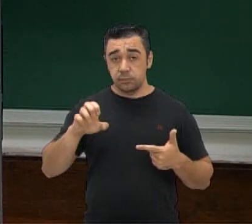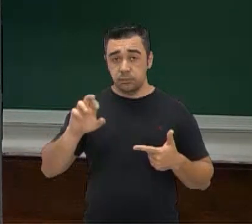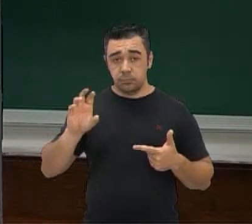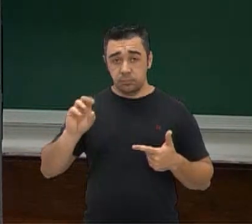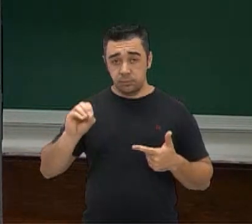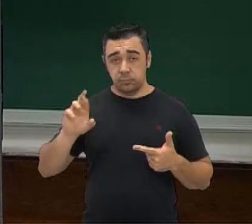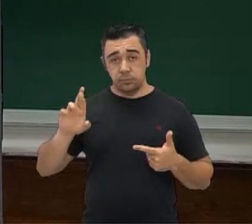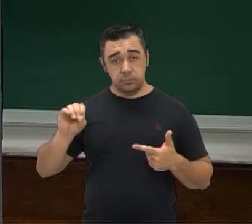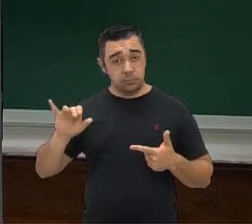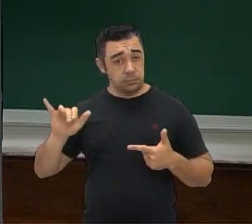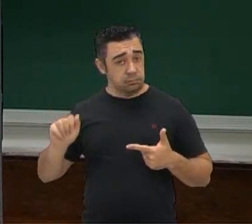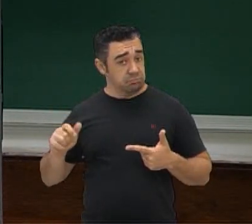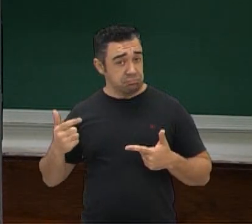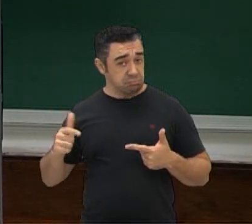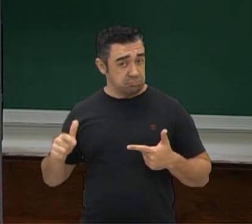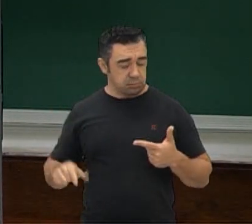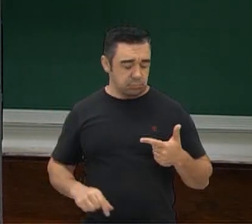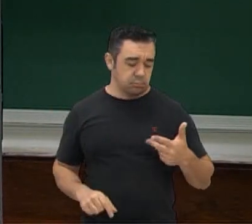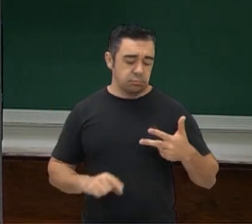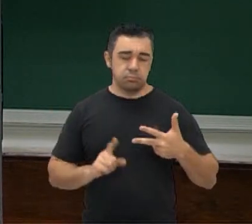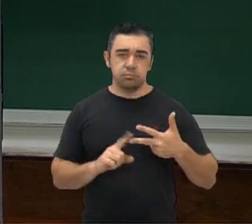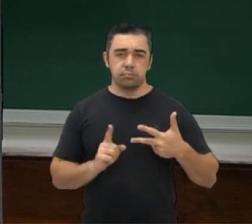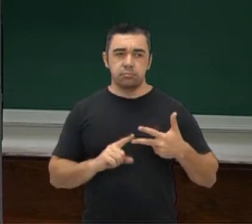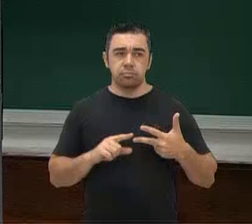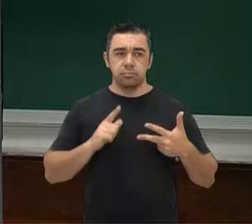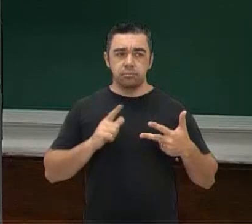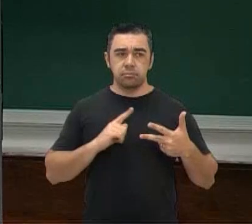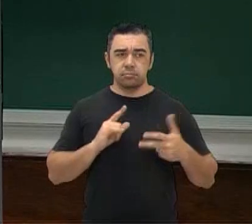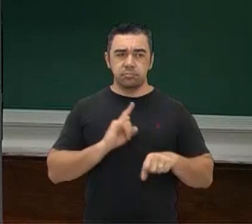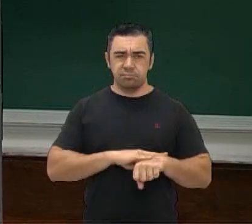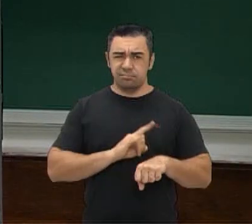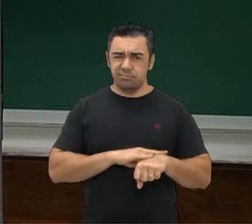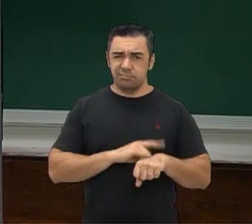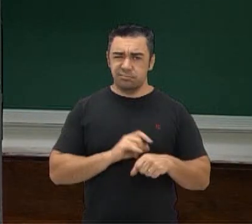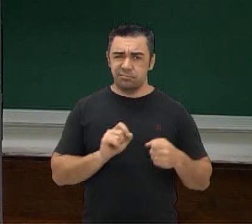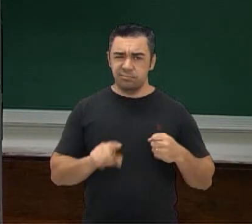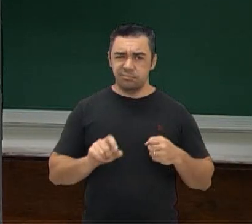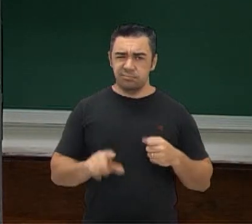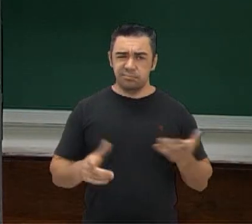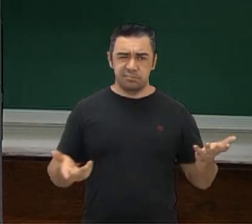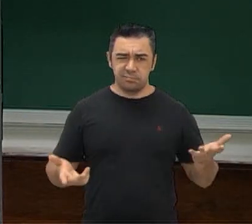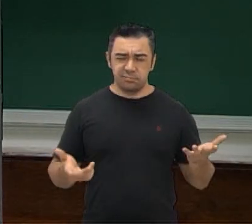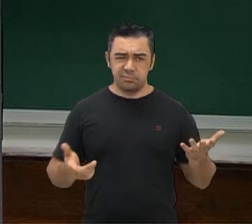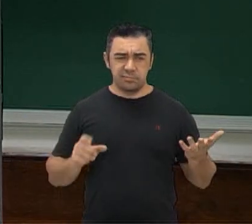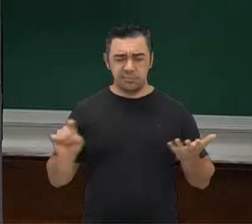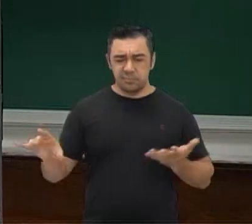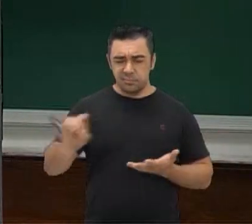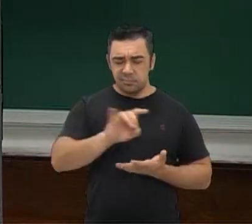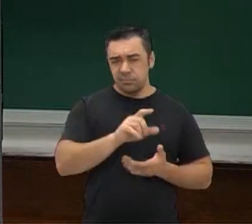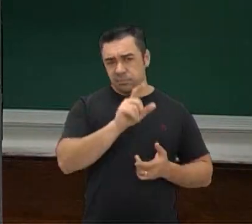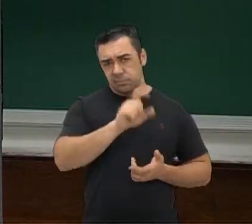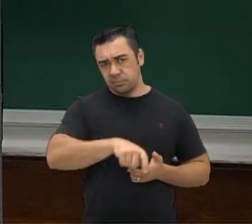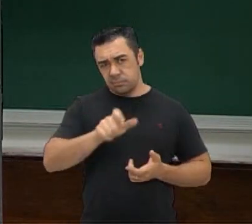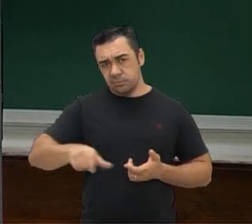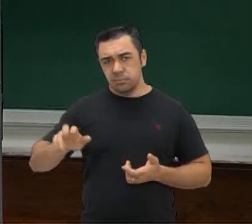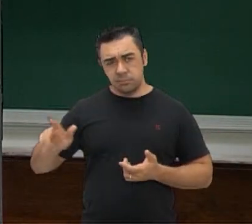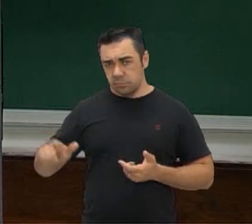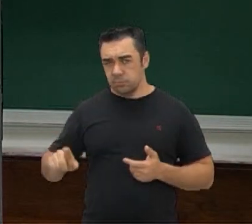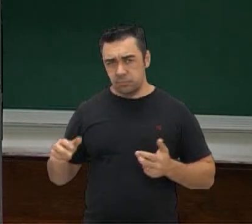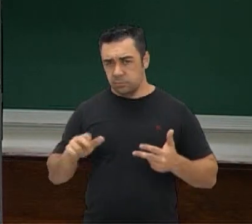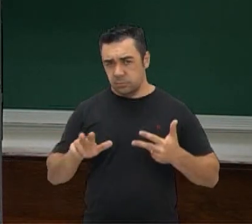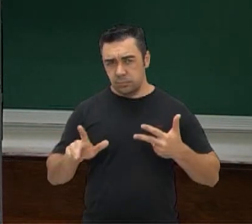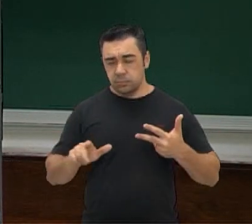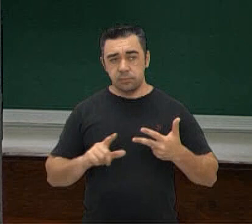não fazem respiração aeróbia. Excreção urinária. A gente tem diferentes tipos de excreção para cada tipo de organismo, então também não pode